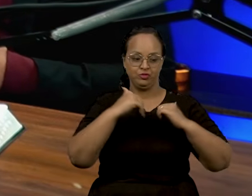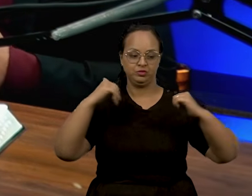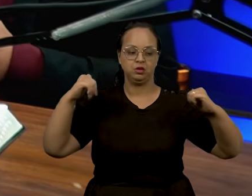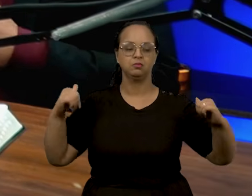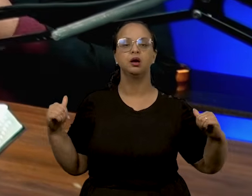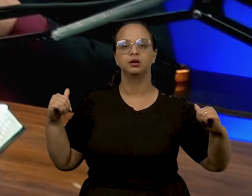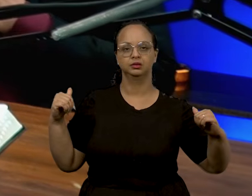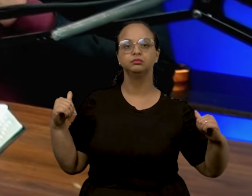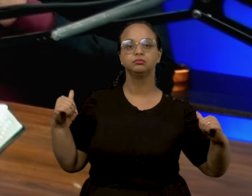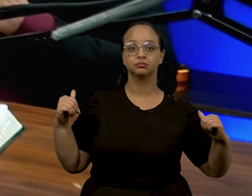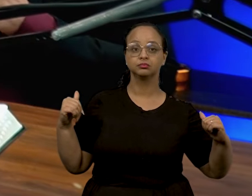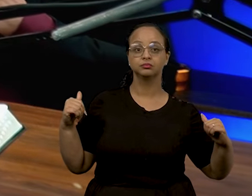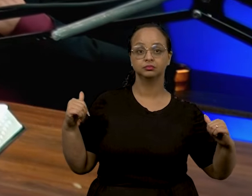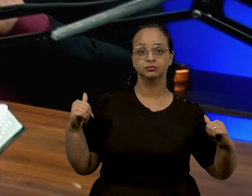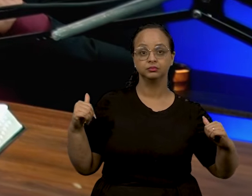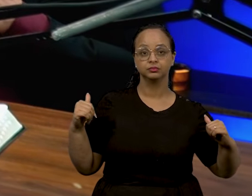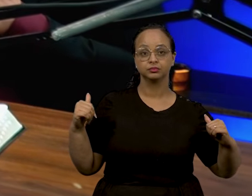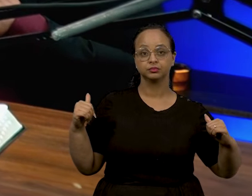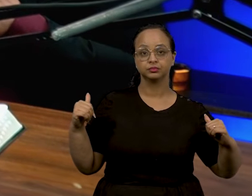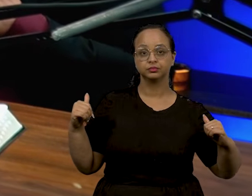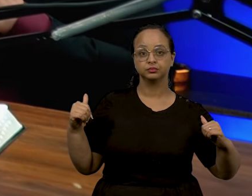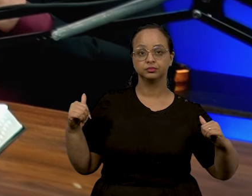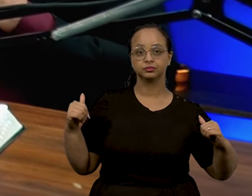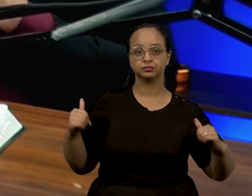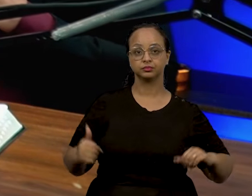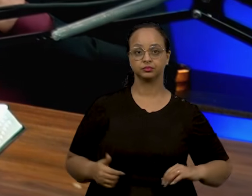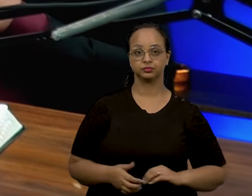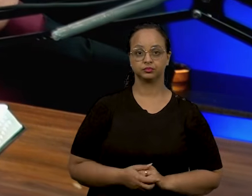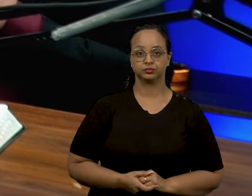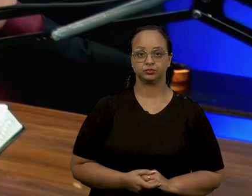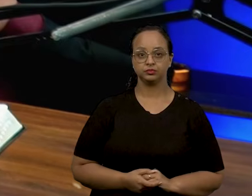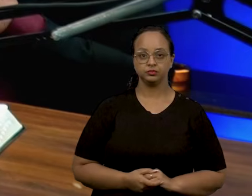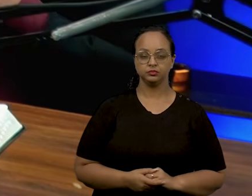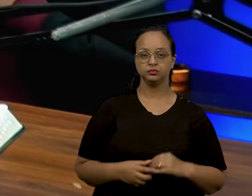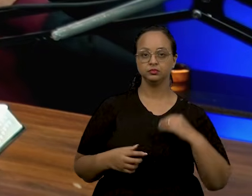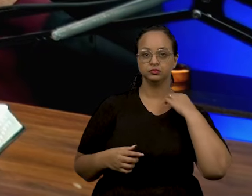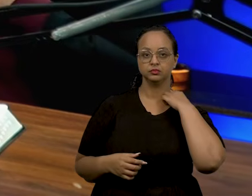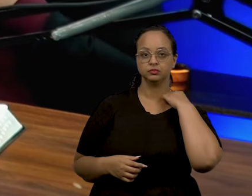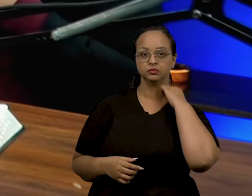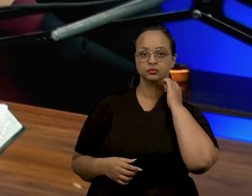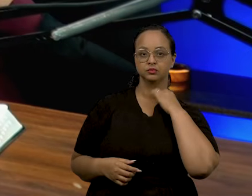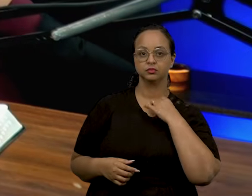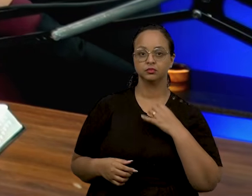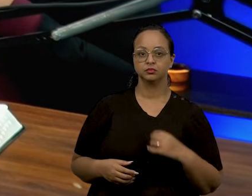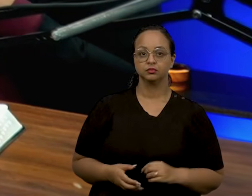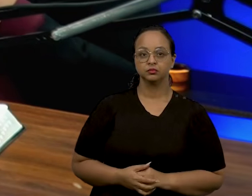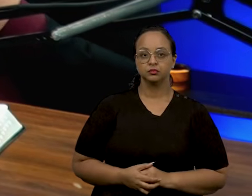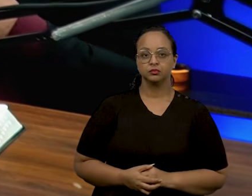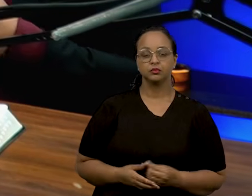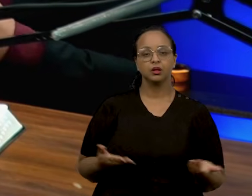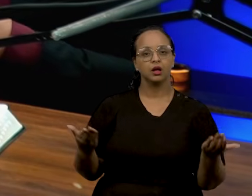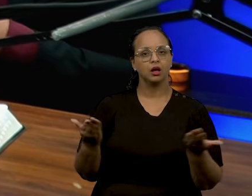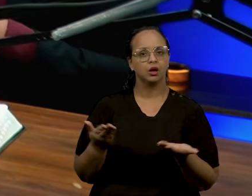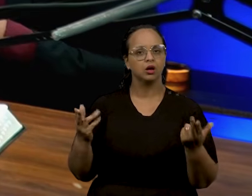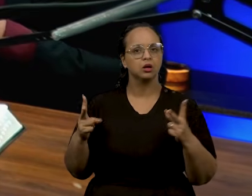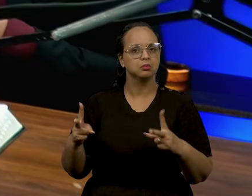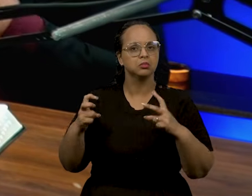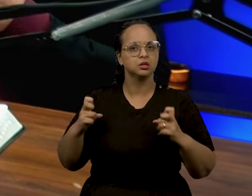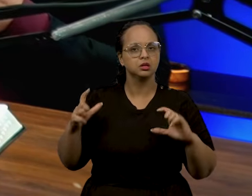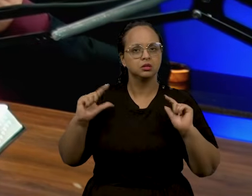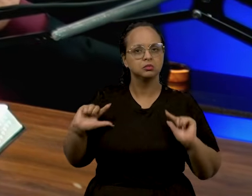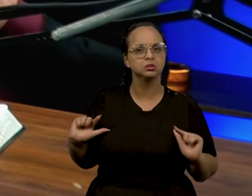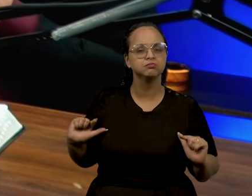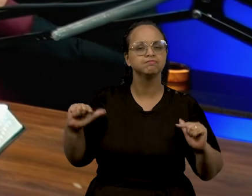de forma mais específica a ação do justo juiz, né? Muito Porque bom. nas